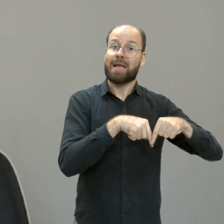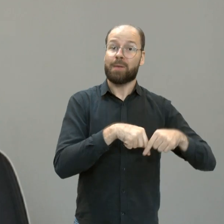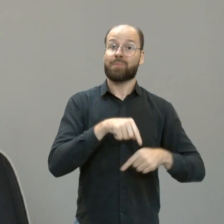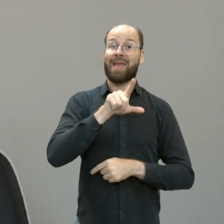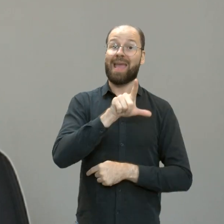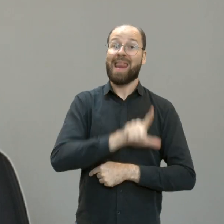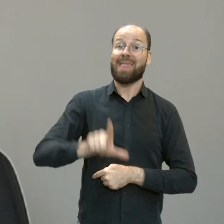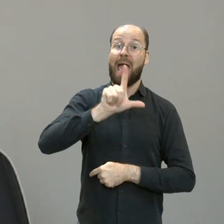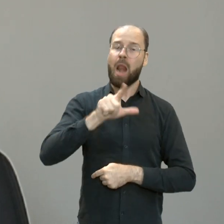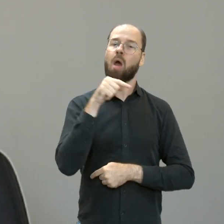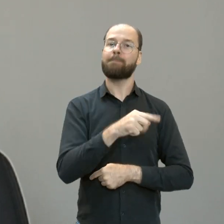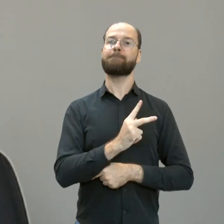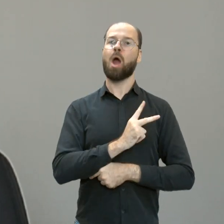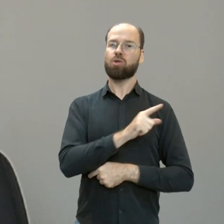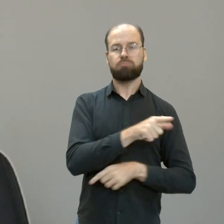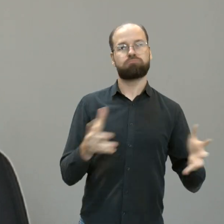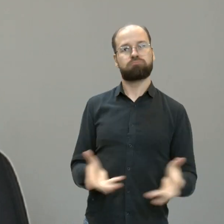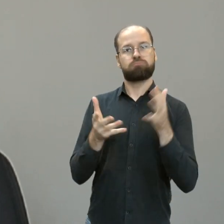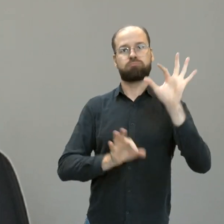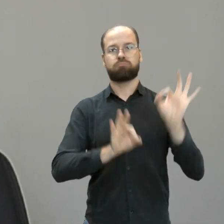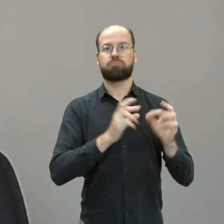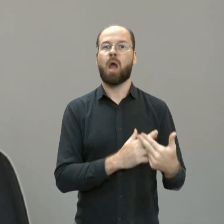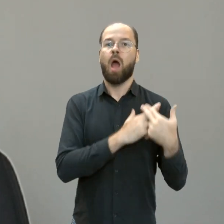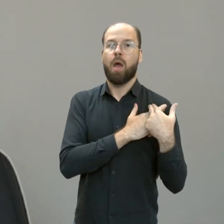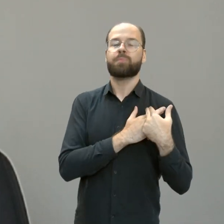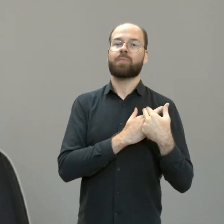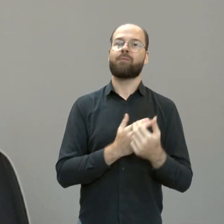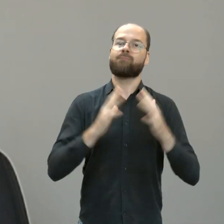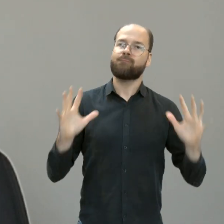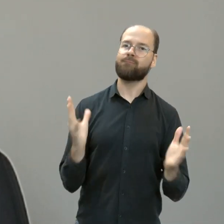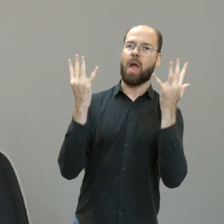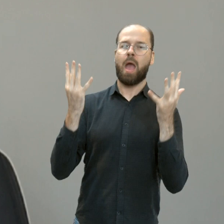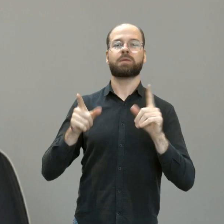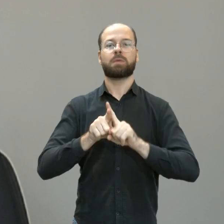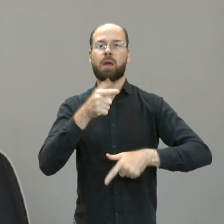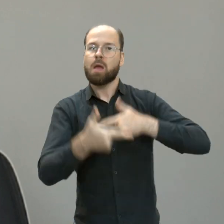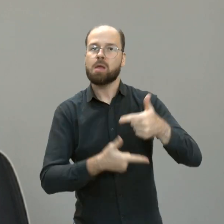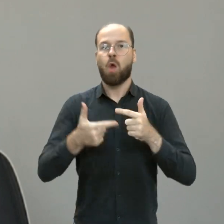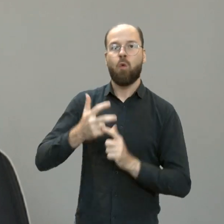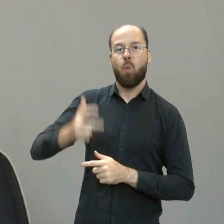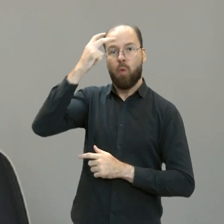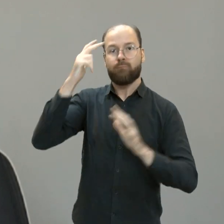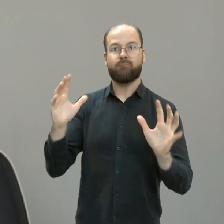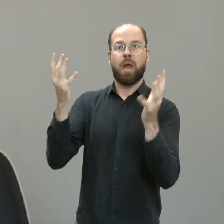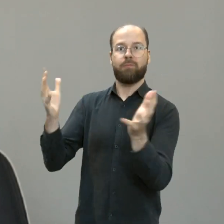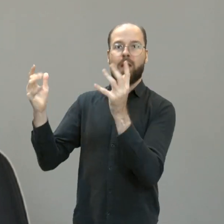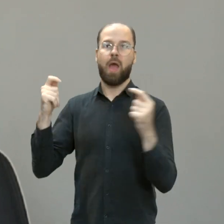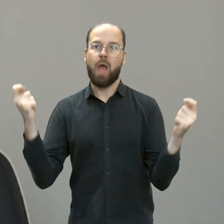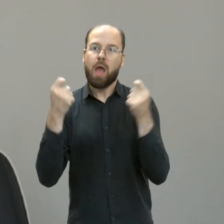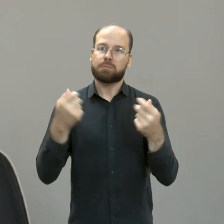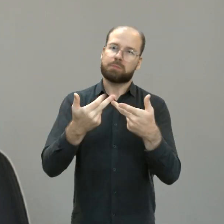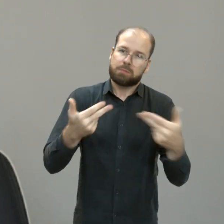particular que promovia bailes, que promovia, não é, muitas atividades culturais nesse sentido. E Leodegária estava dentro